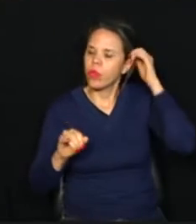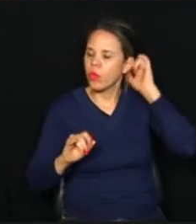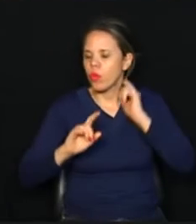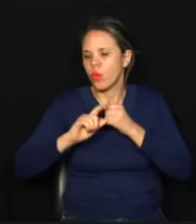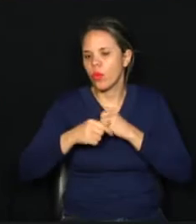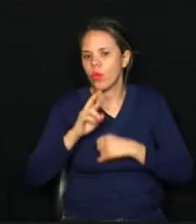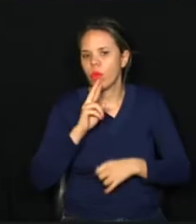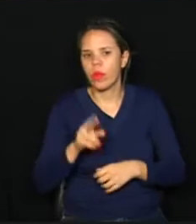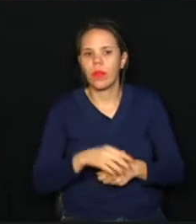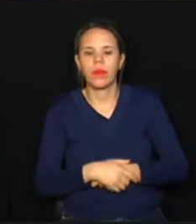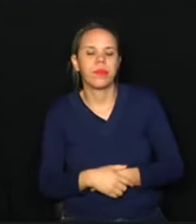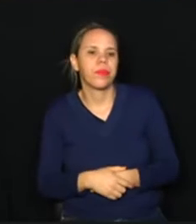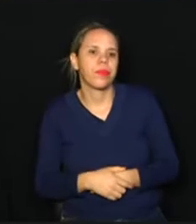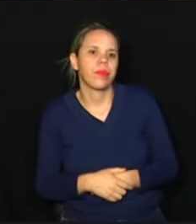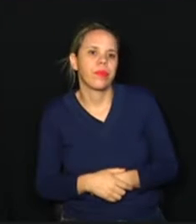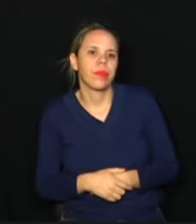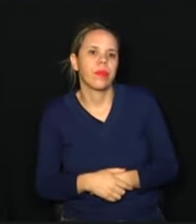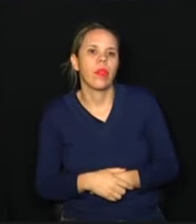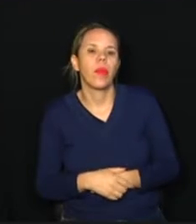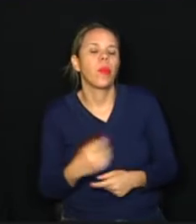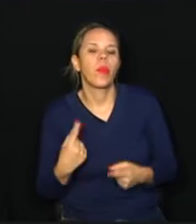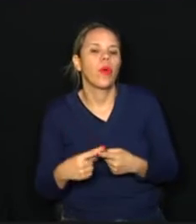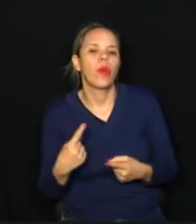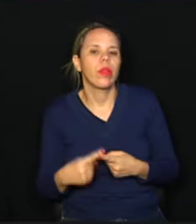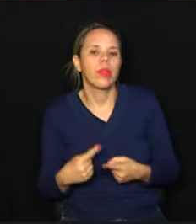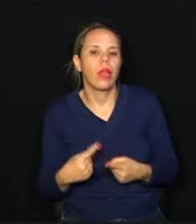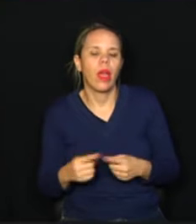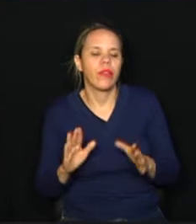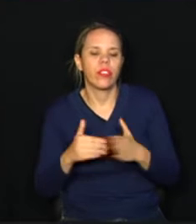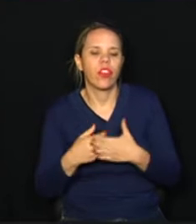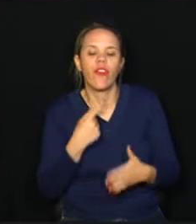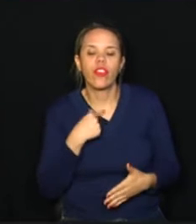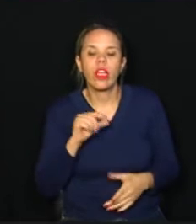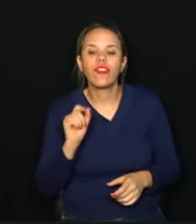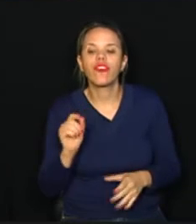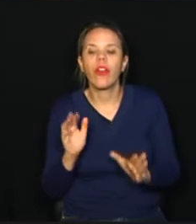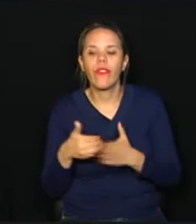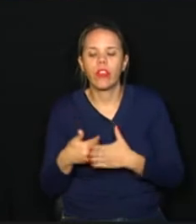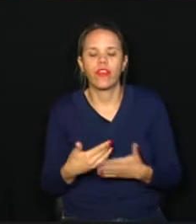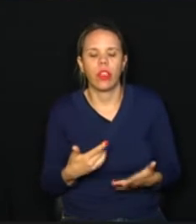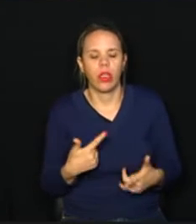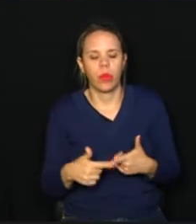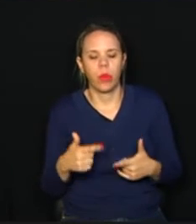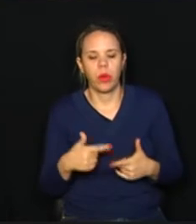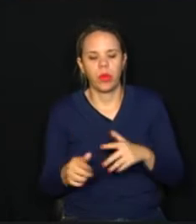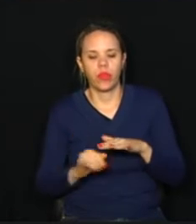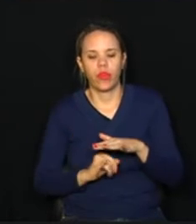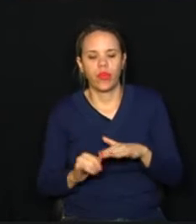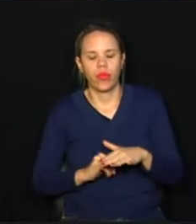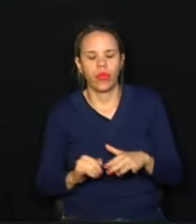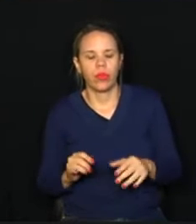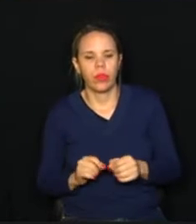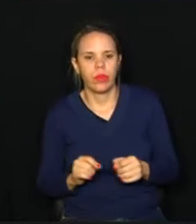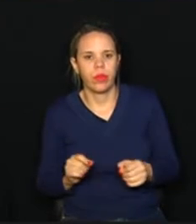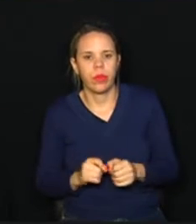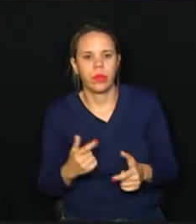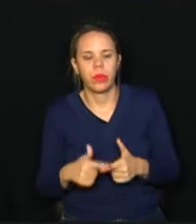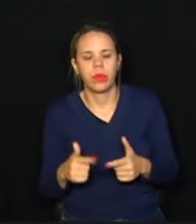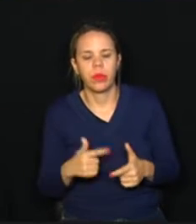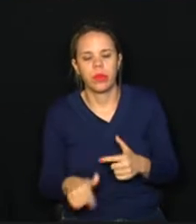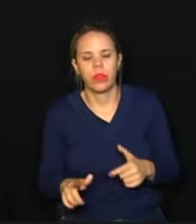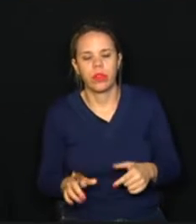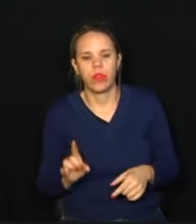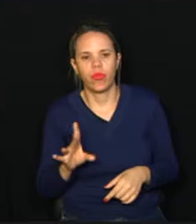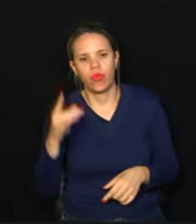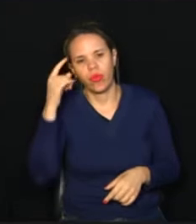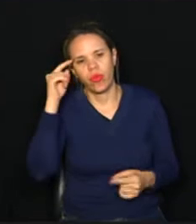um pouco ela. A quem interessa esse desmonte, né? Esse desmonte é feito somente pela